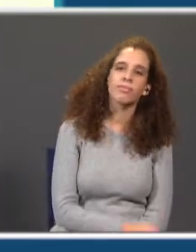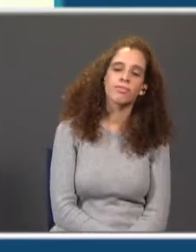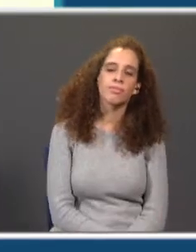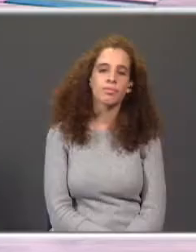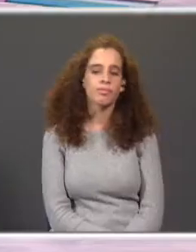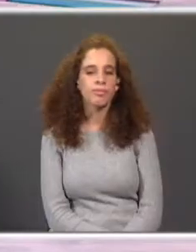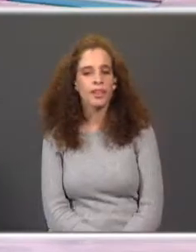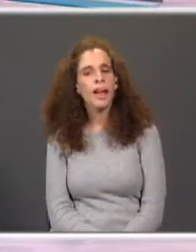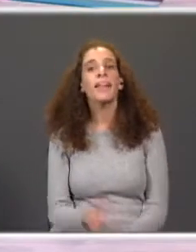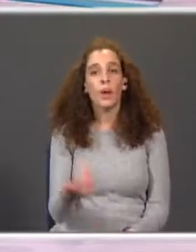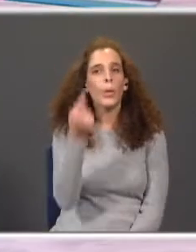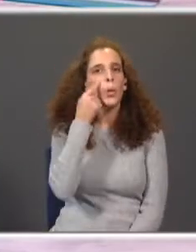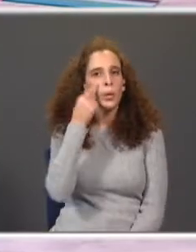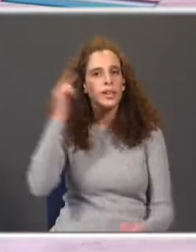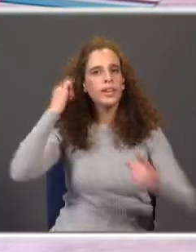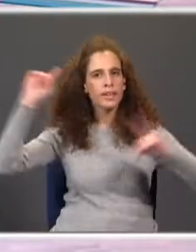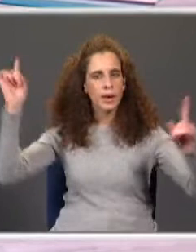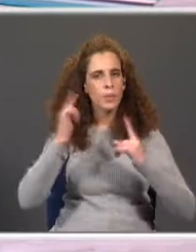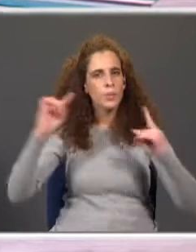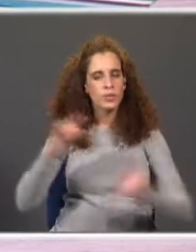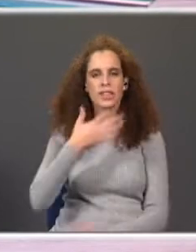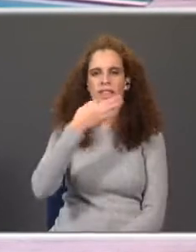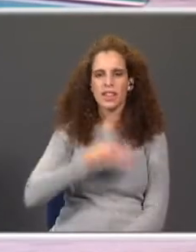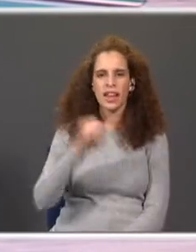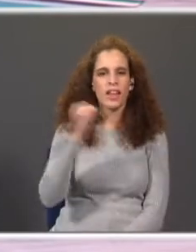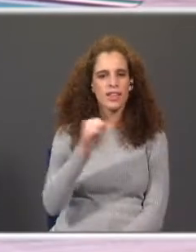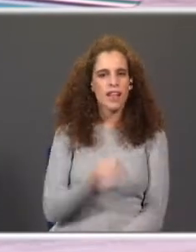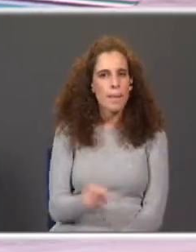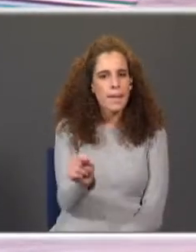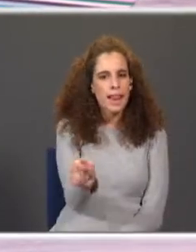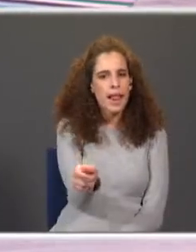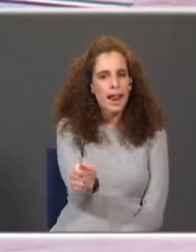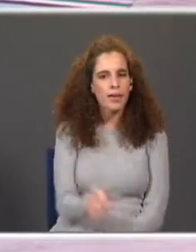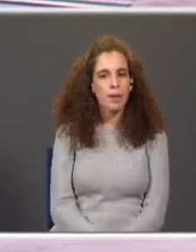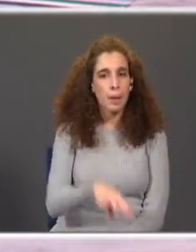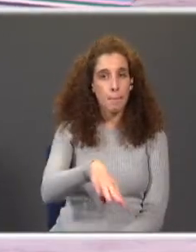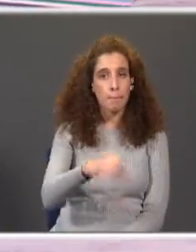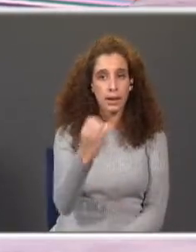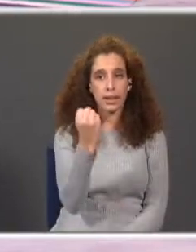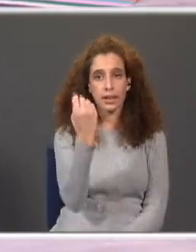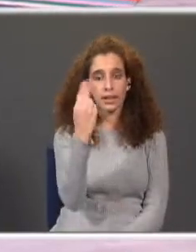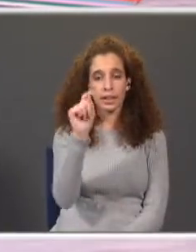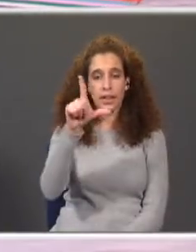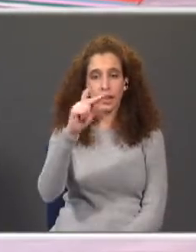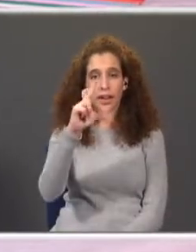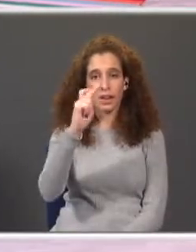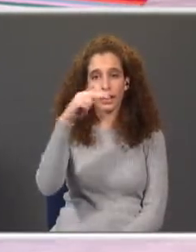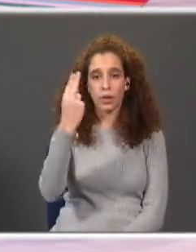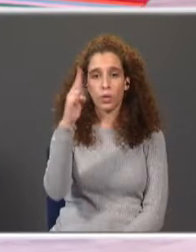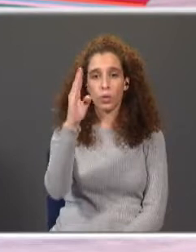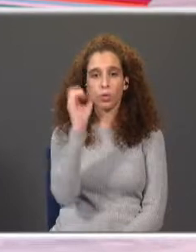Então, já conhecias a música? Certeza que sim, ela tem passado muito na rádio. Miguel Araújo é um compositor e